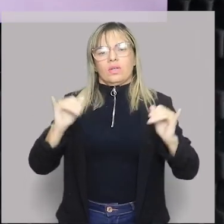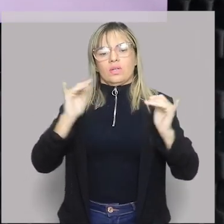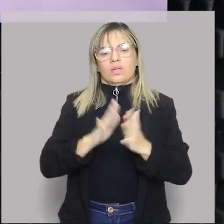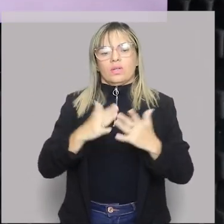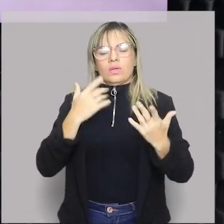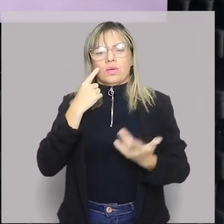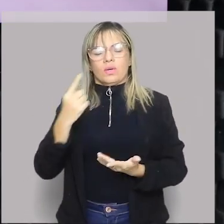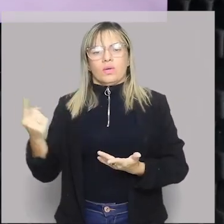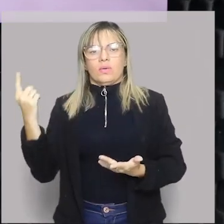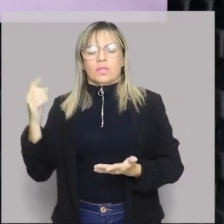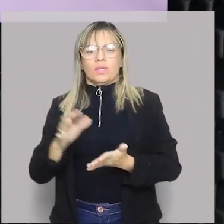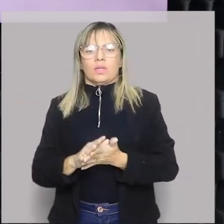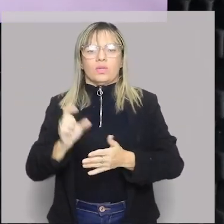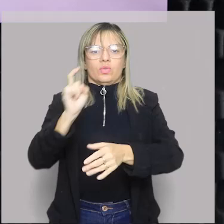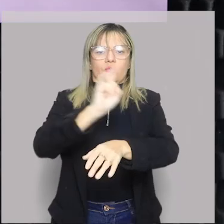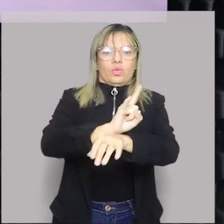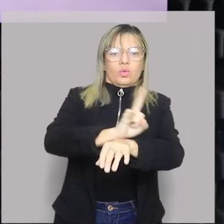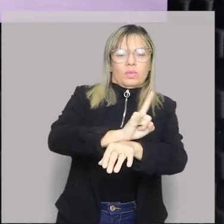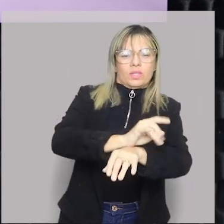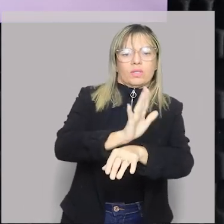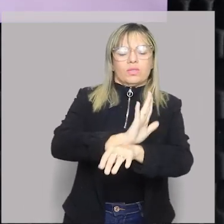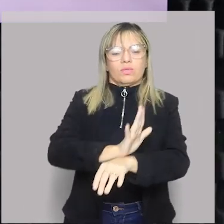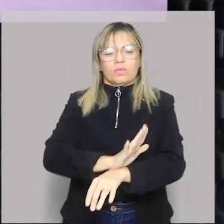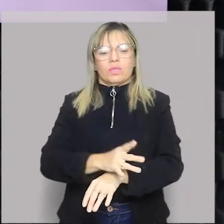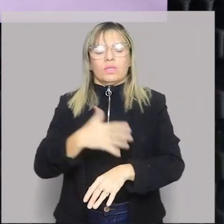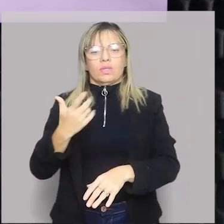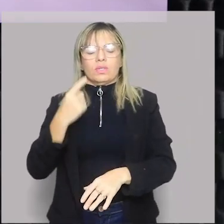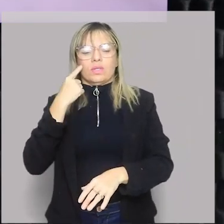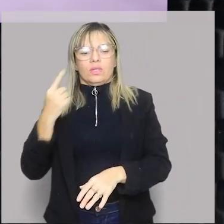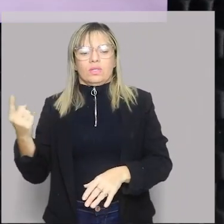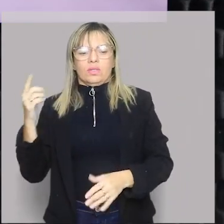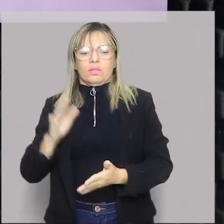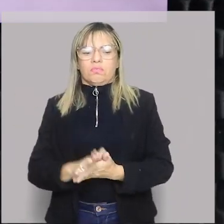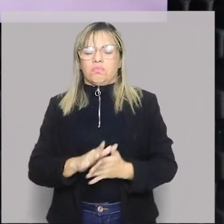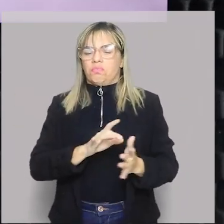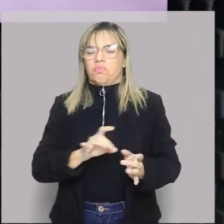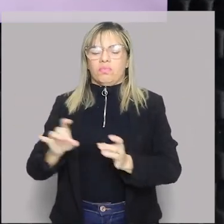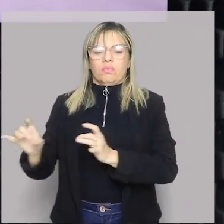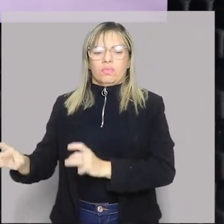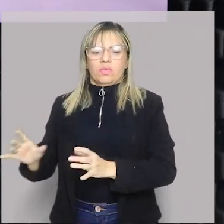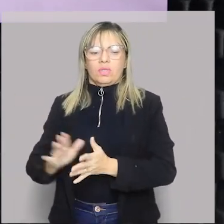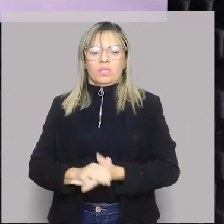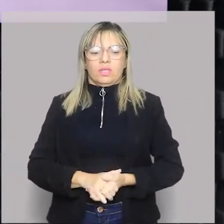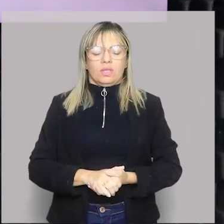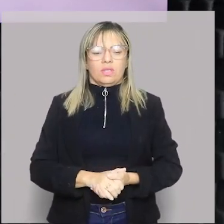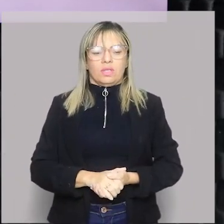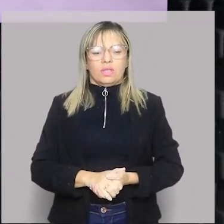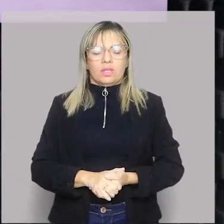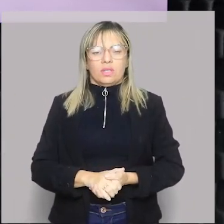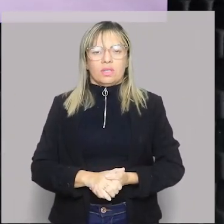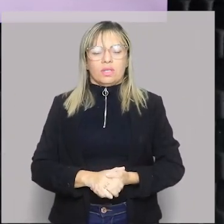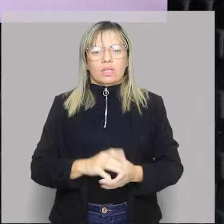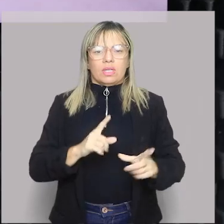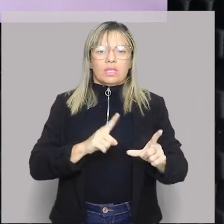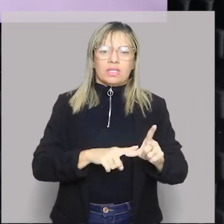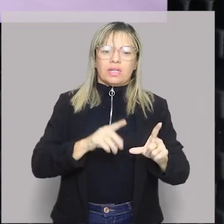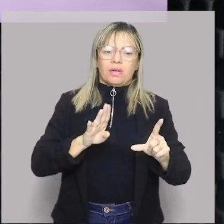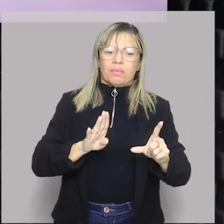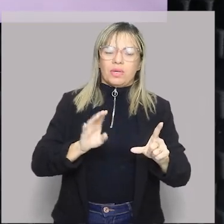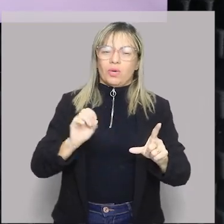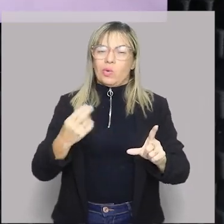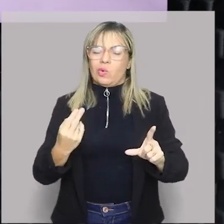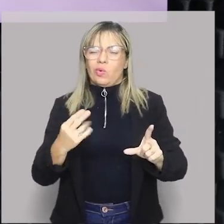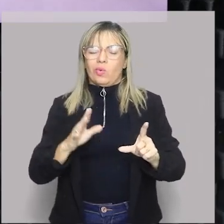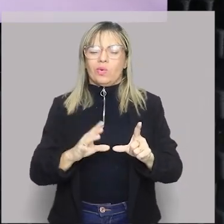estou falando de um documentário, tá? Então, aqui já está descartado. Então, a gente fica entre a B e a D,